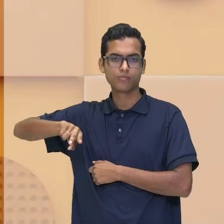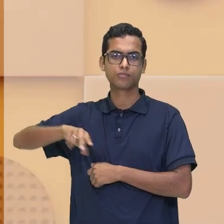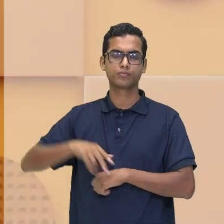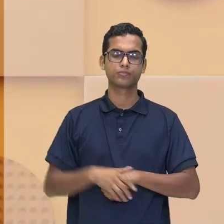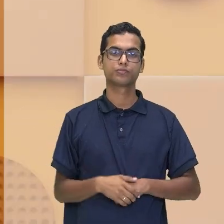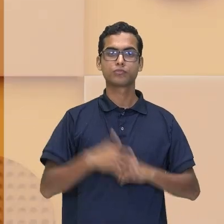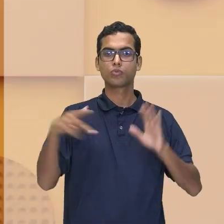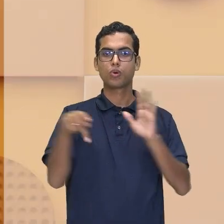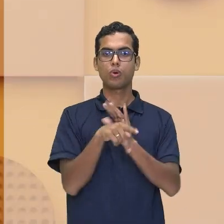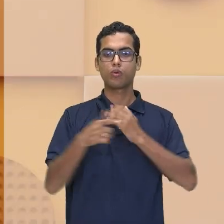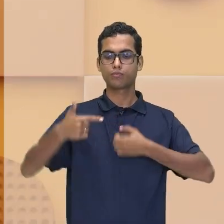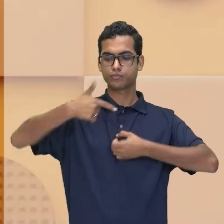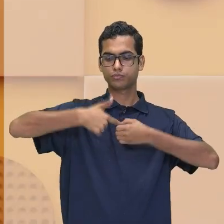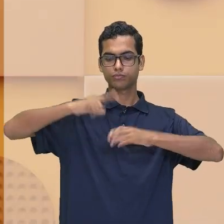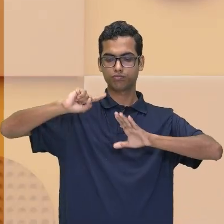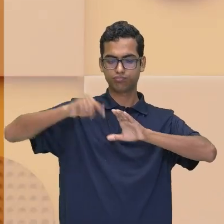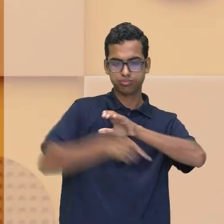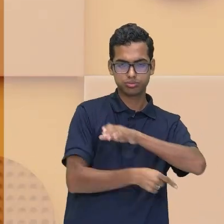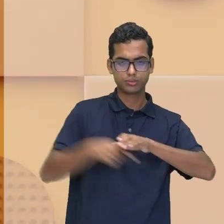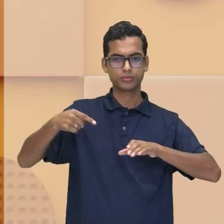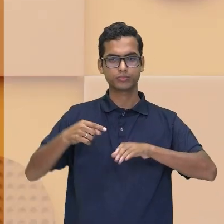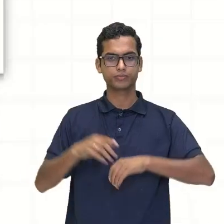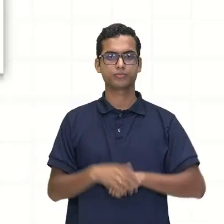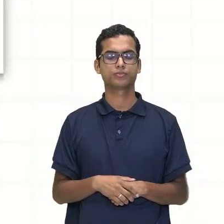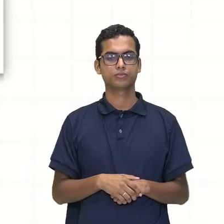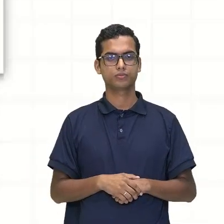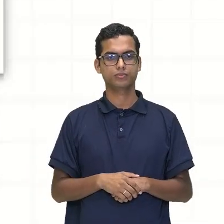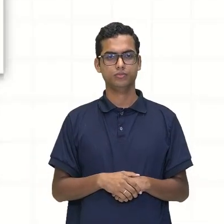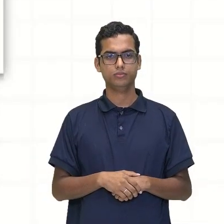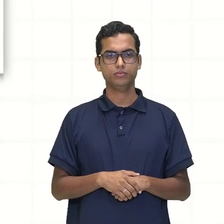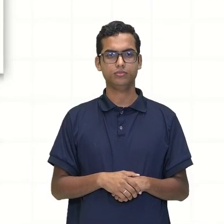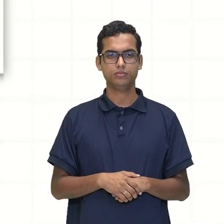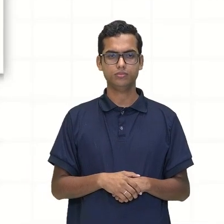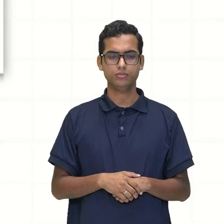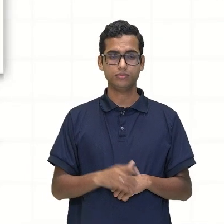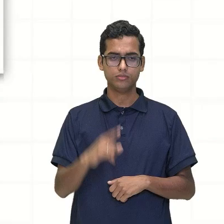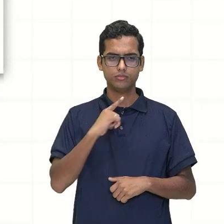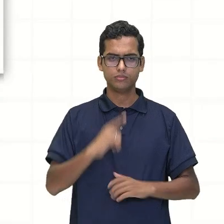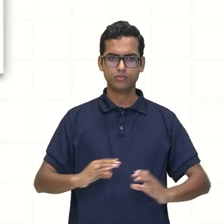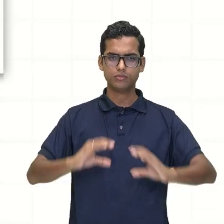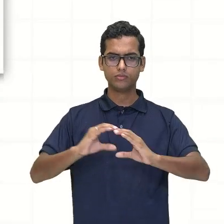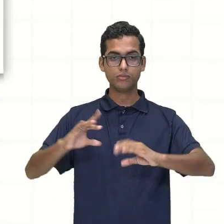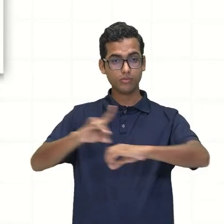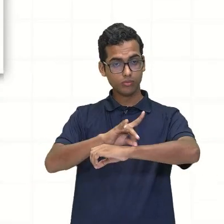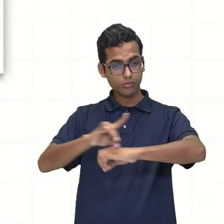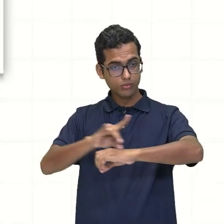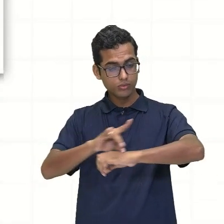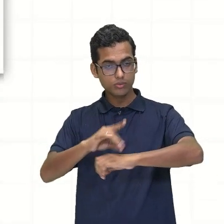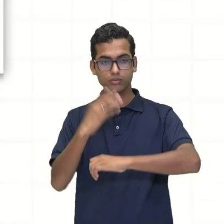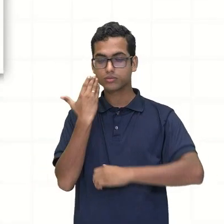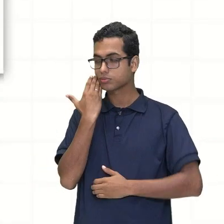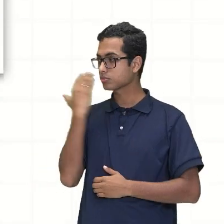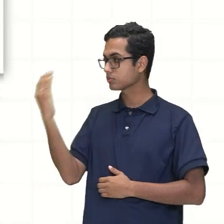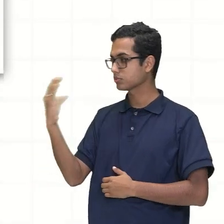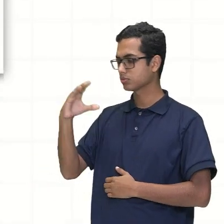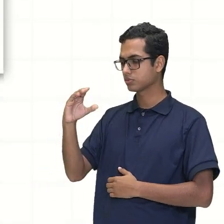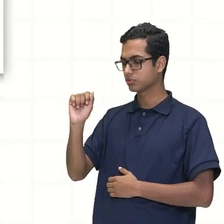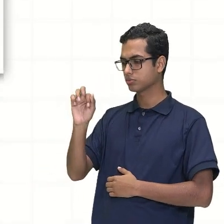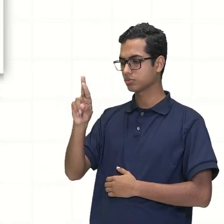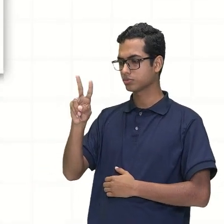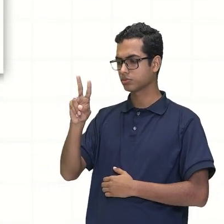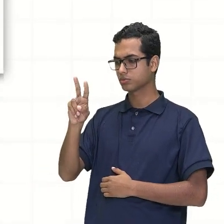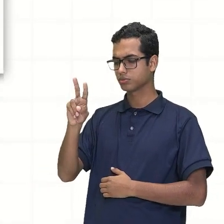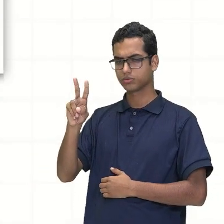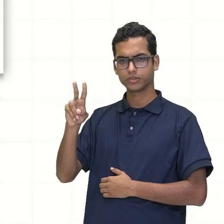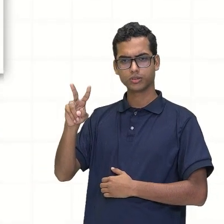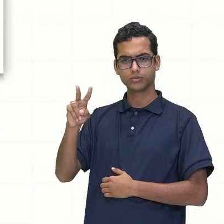né? Vamos observar aí alguns conceitos. Inicialmente, os combustíveis fósseis, né, como por exemplo o carvão